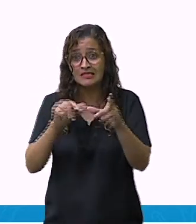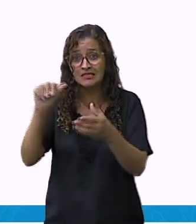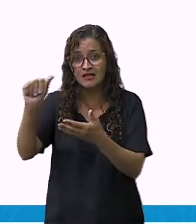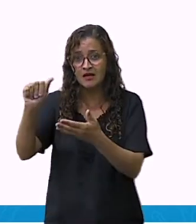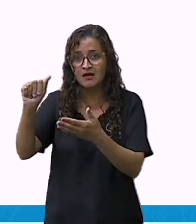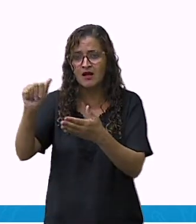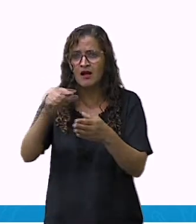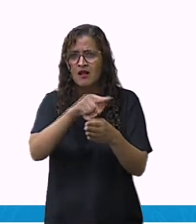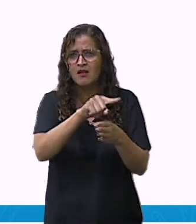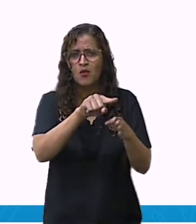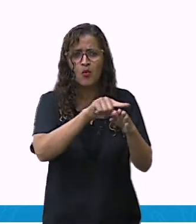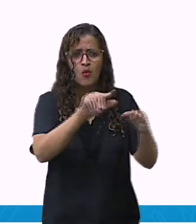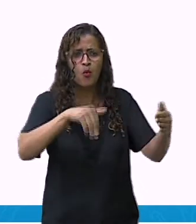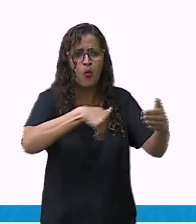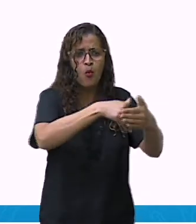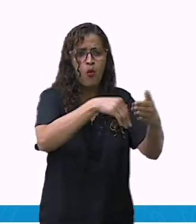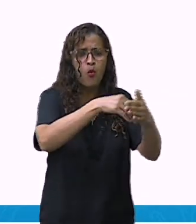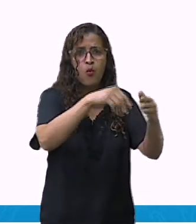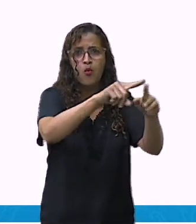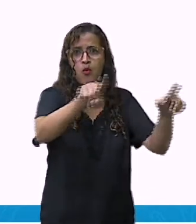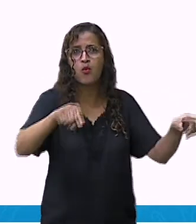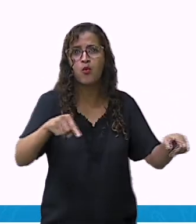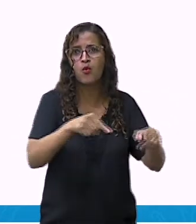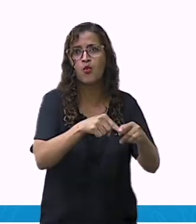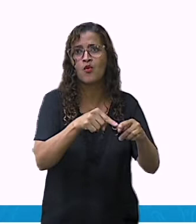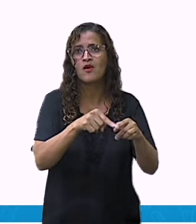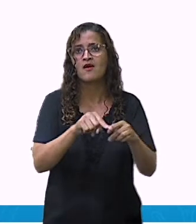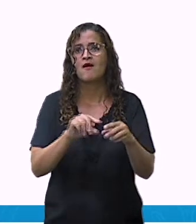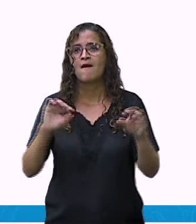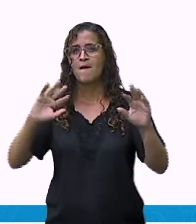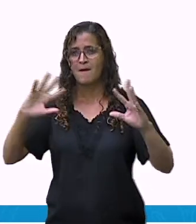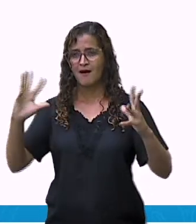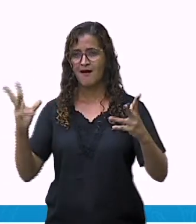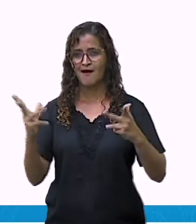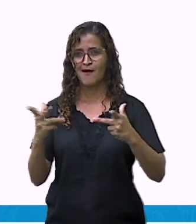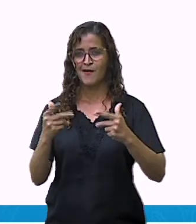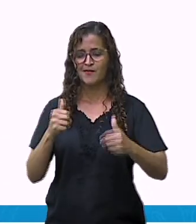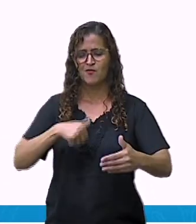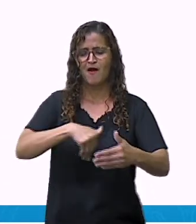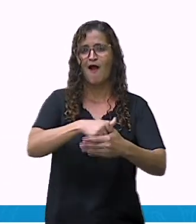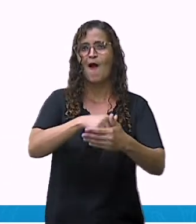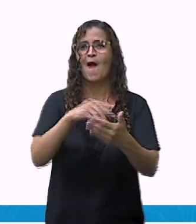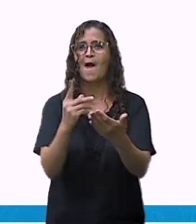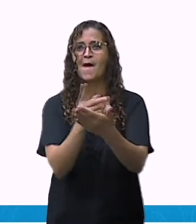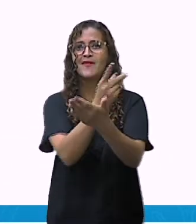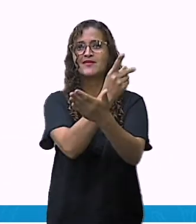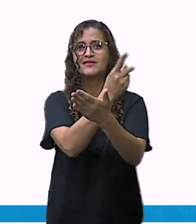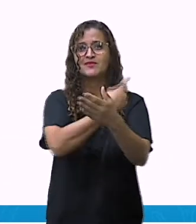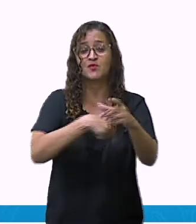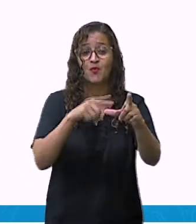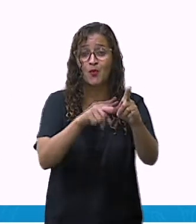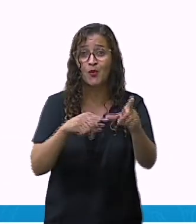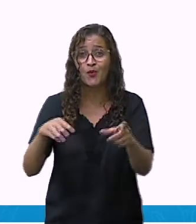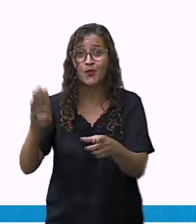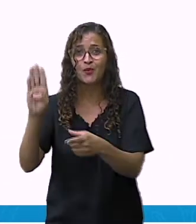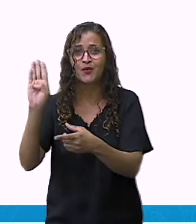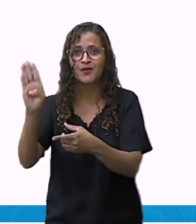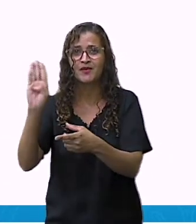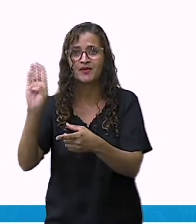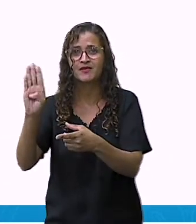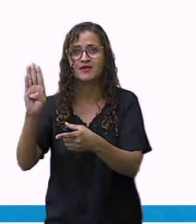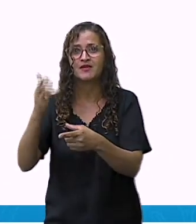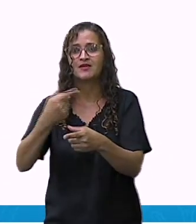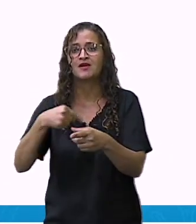de futebol. B. Sua vocação para o palco fez dela uma